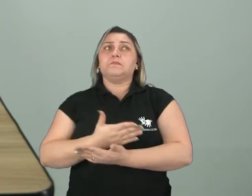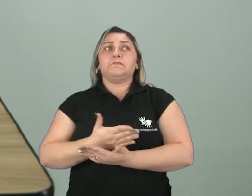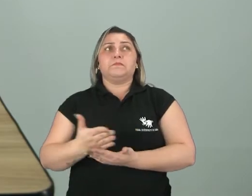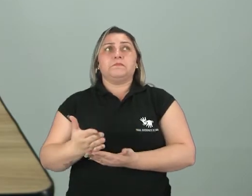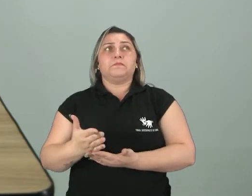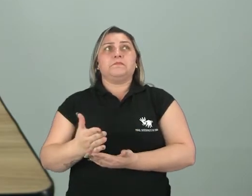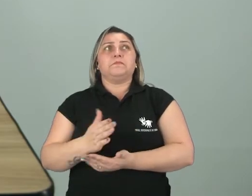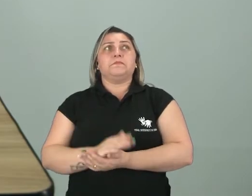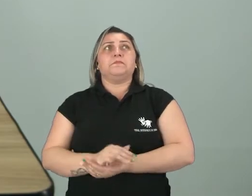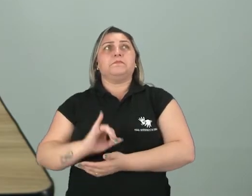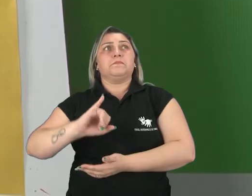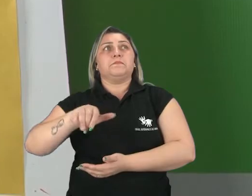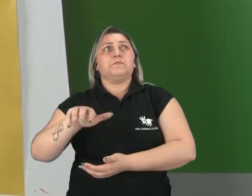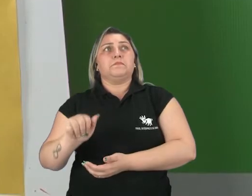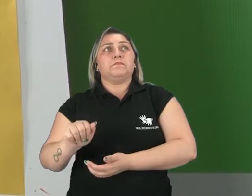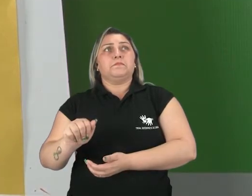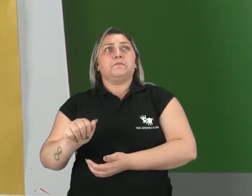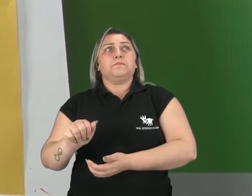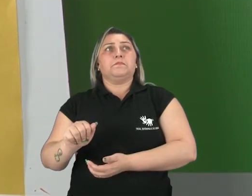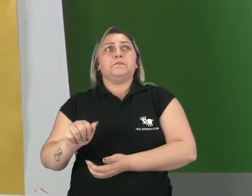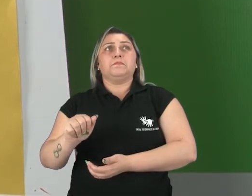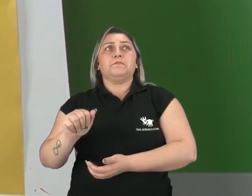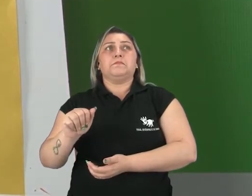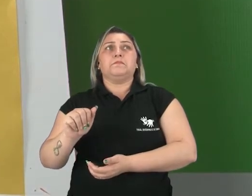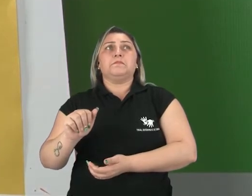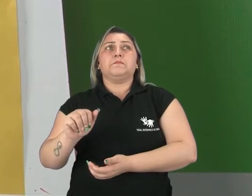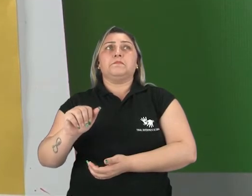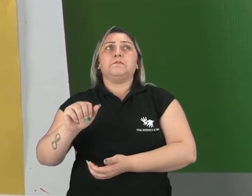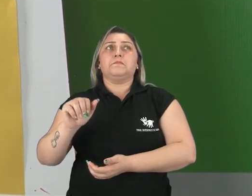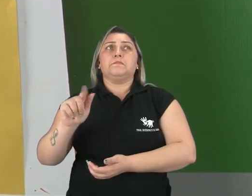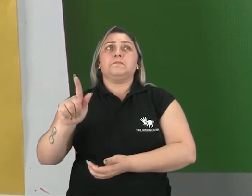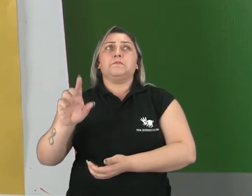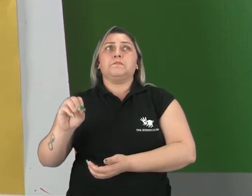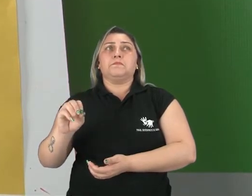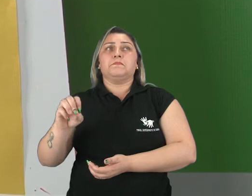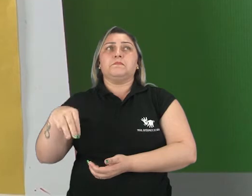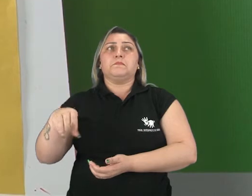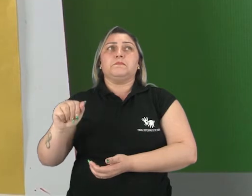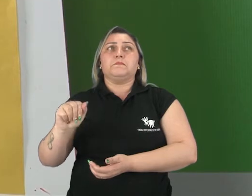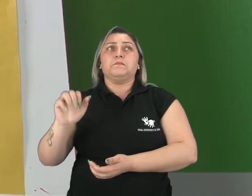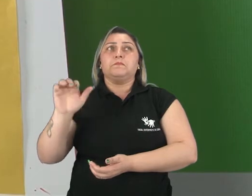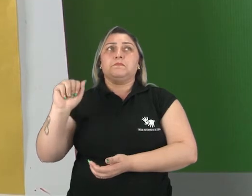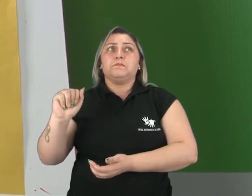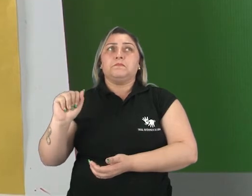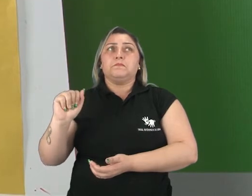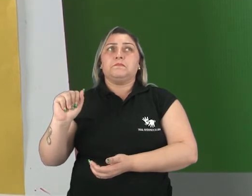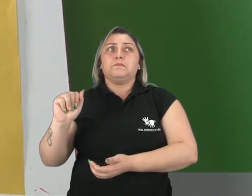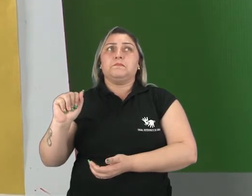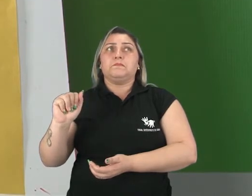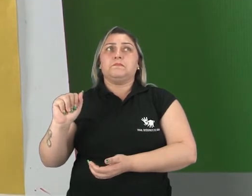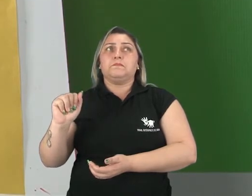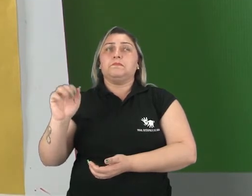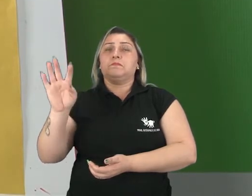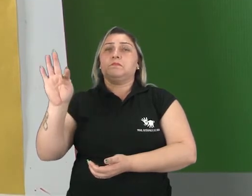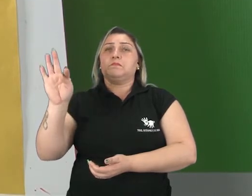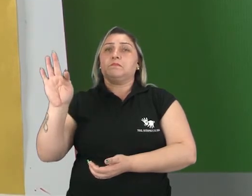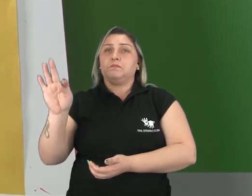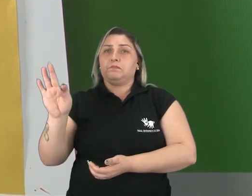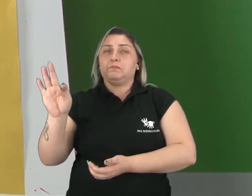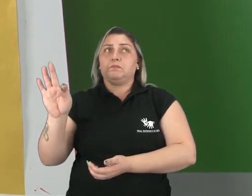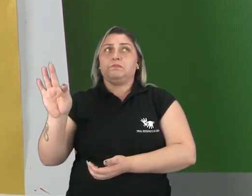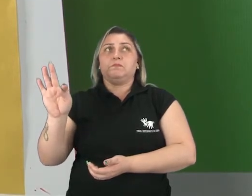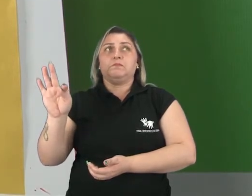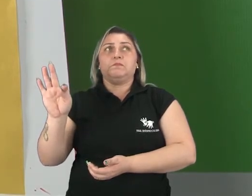com este mesmo aqui já temos aqui ó na ah